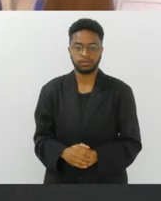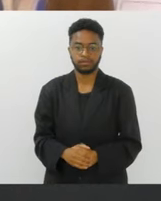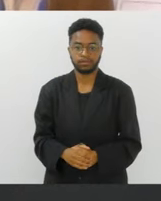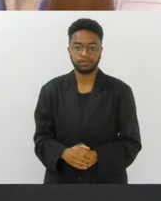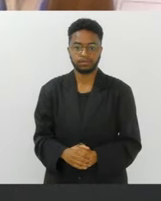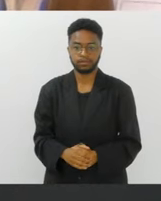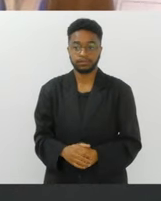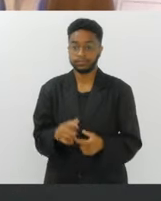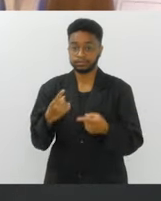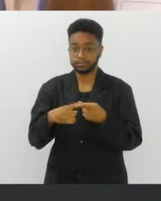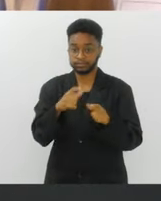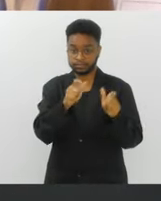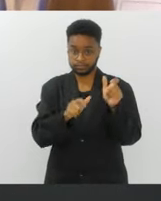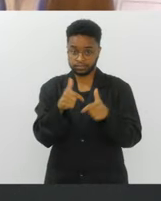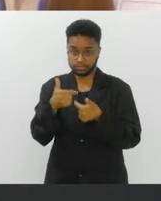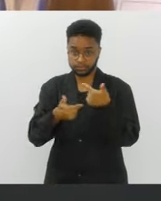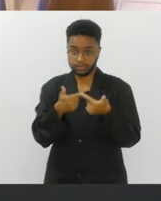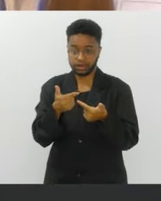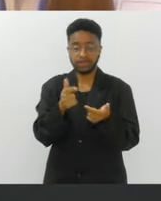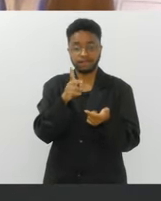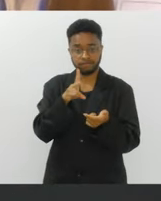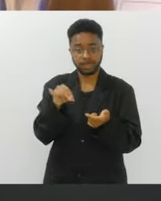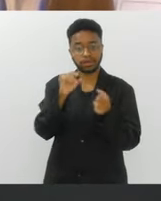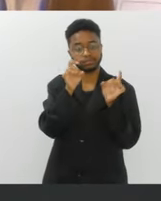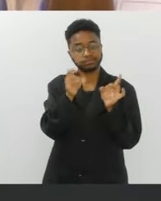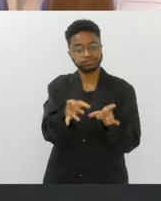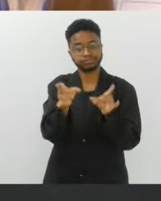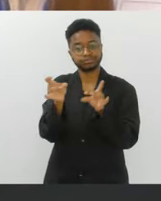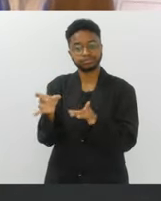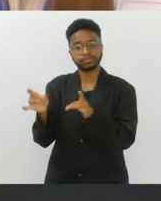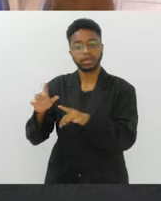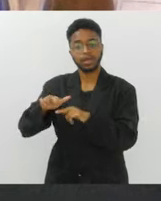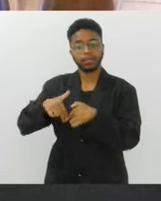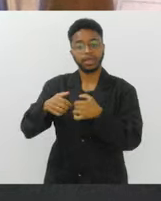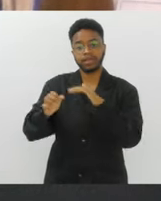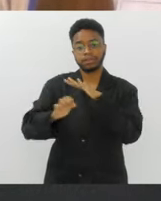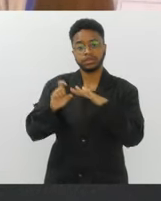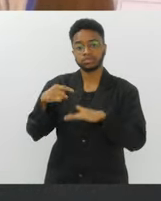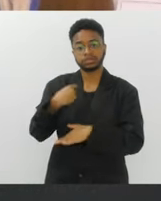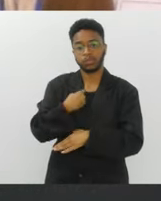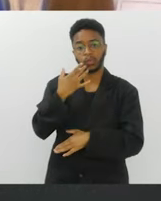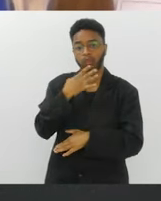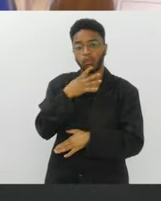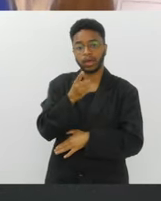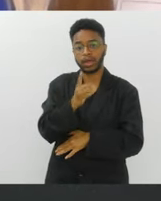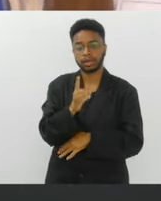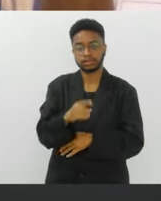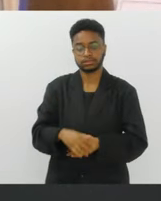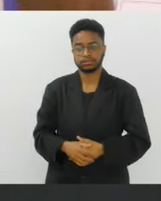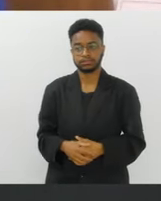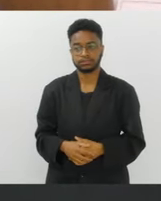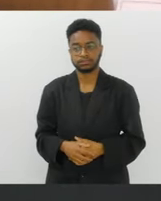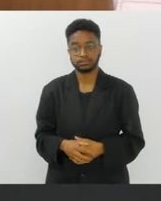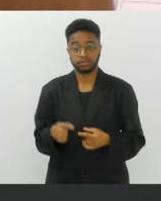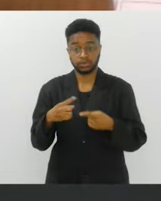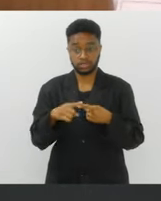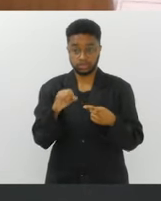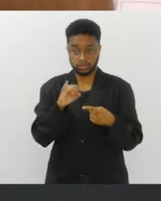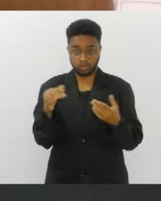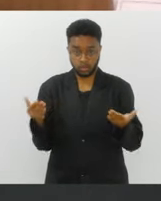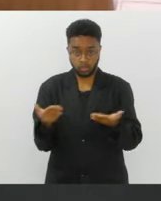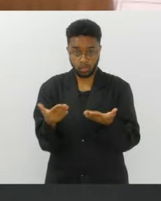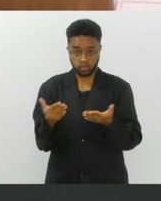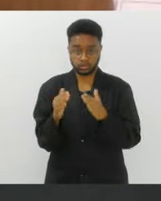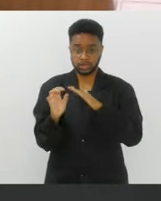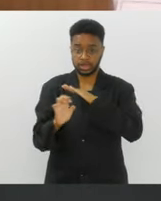O trabalhador vai ser jogado às traças por empresas que ninguém sabe quem são. Porque se hoje, por acaso, a